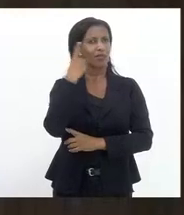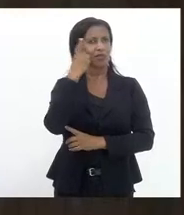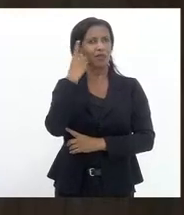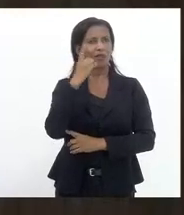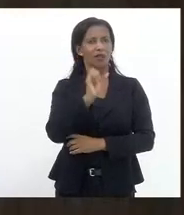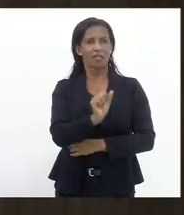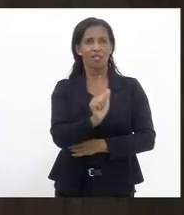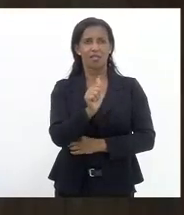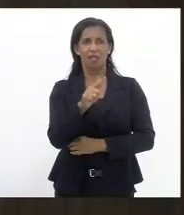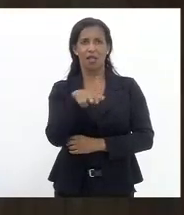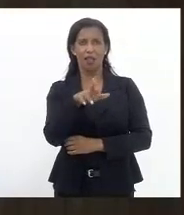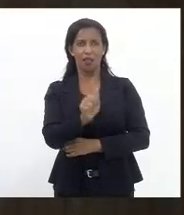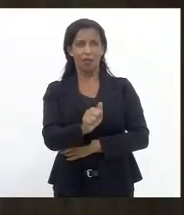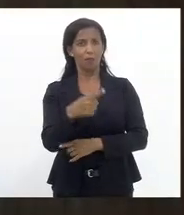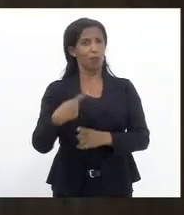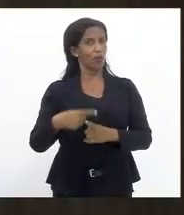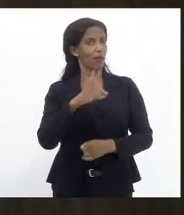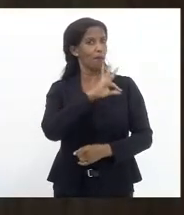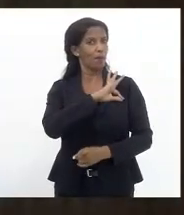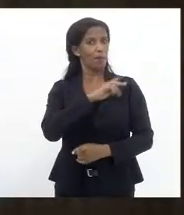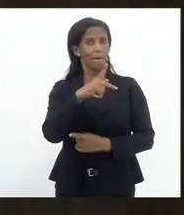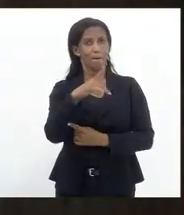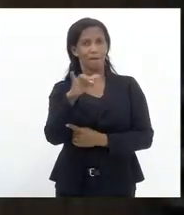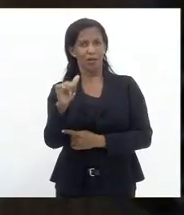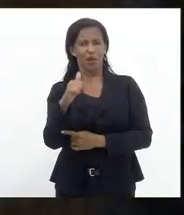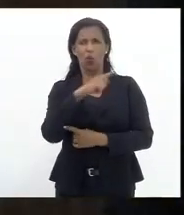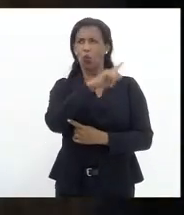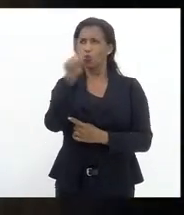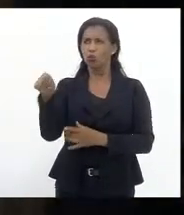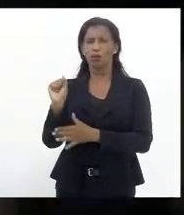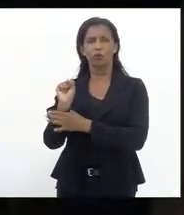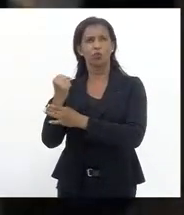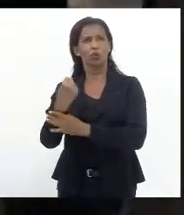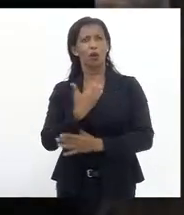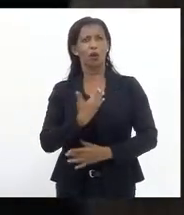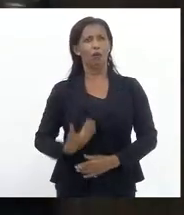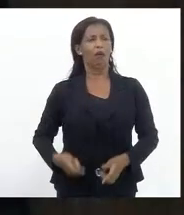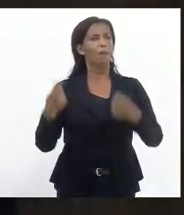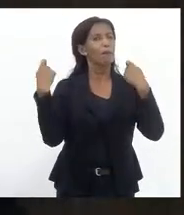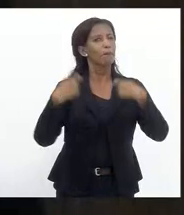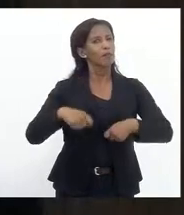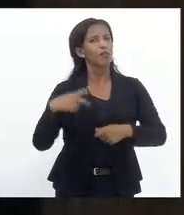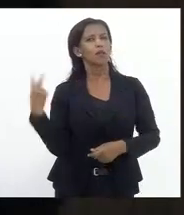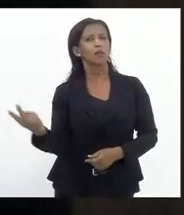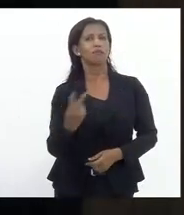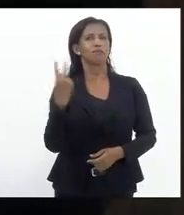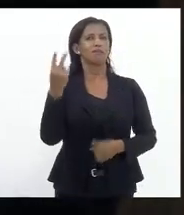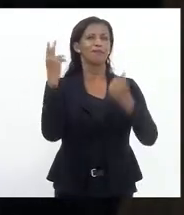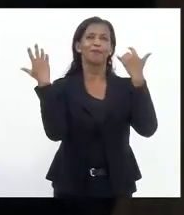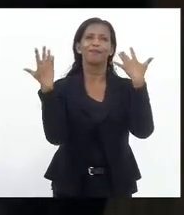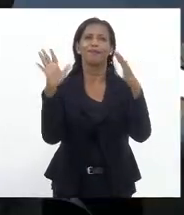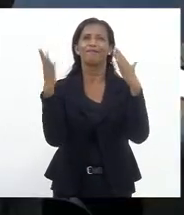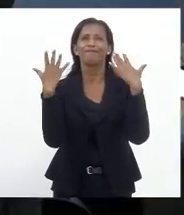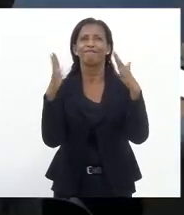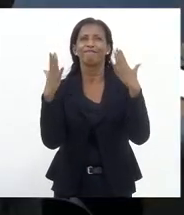do deputado Coronel Salema, porque a Polícia Penal e assim como toda a área de segurança pública precisam dessa valorização. Parabéns,